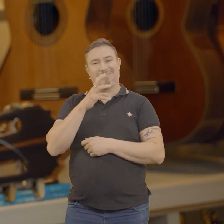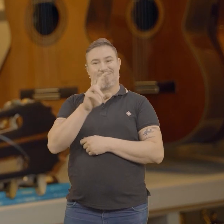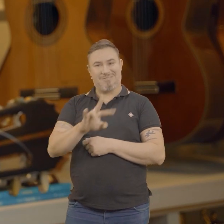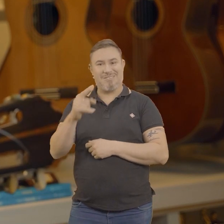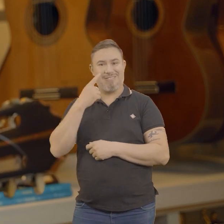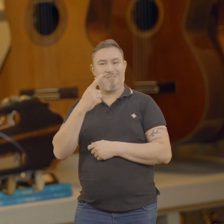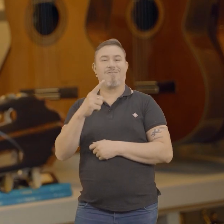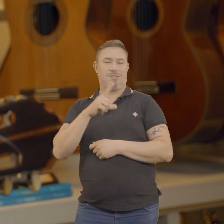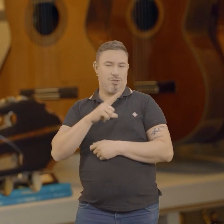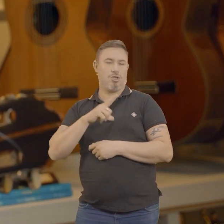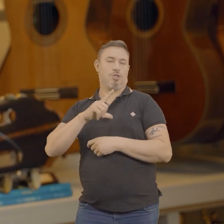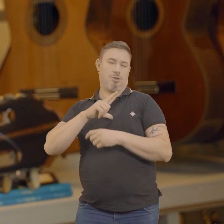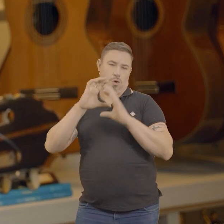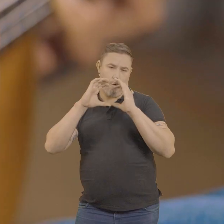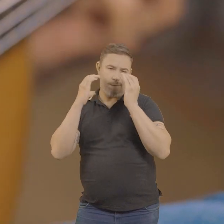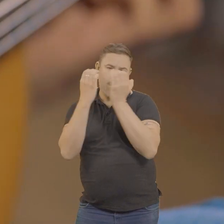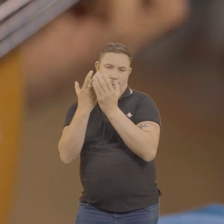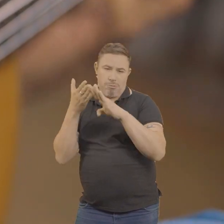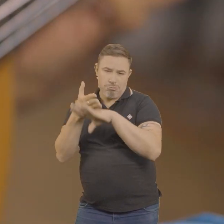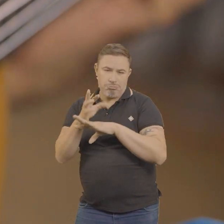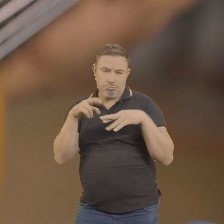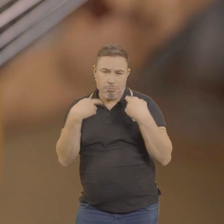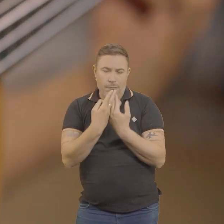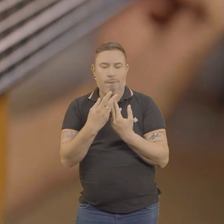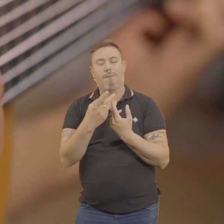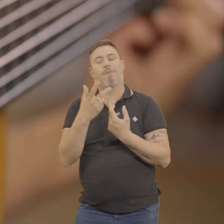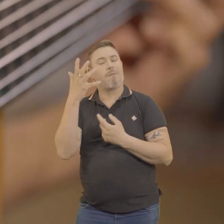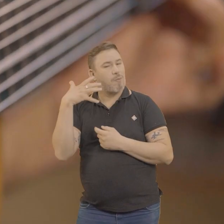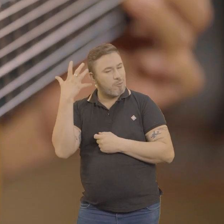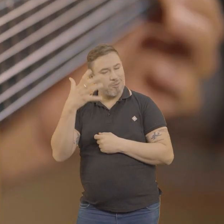E tinha conferências também, né?